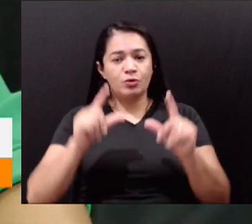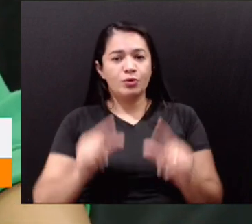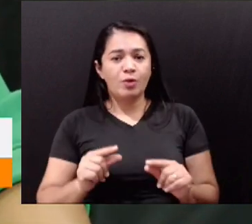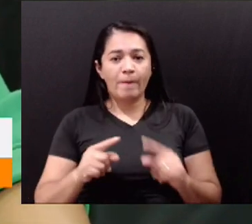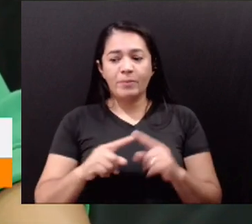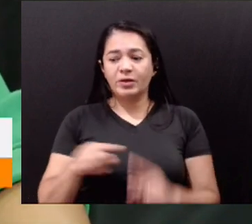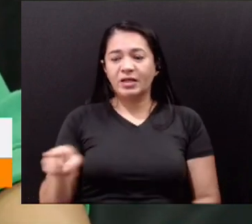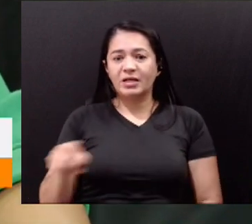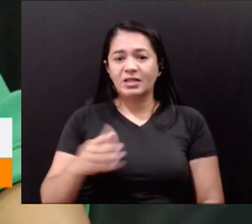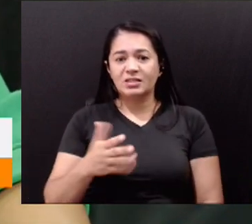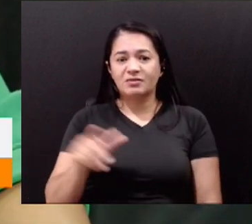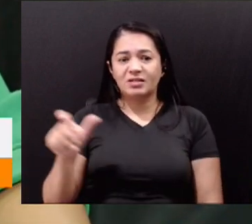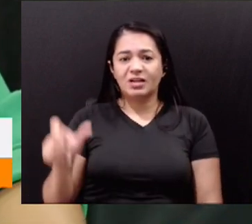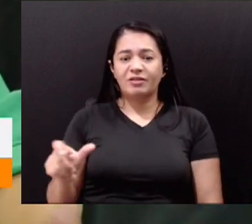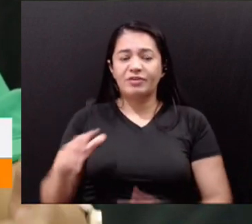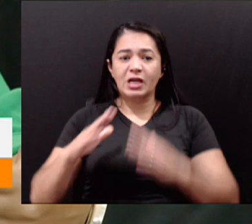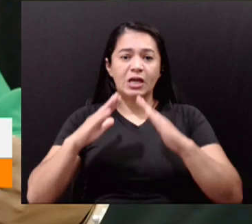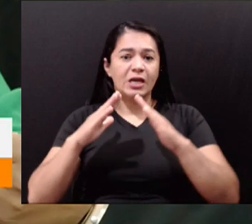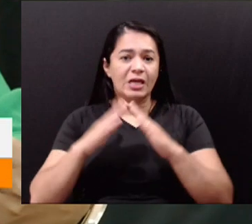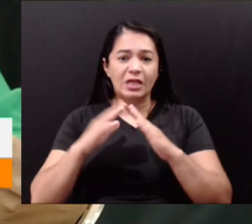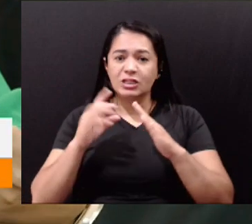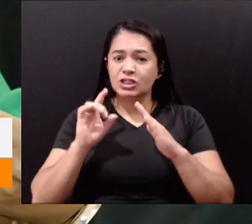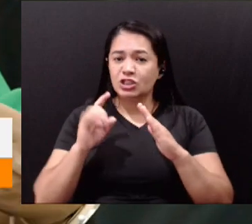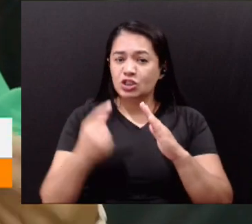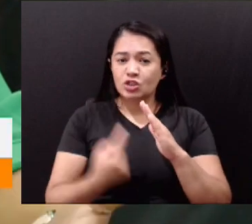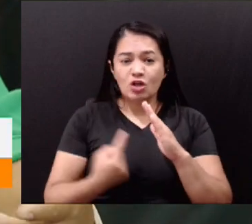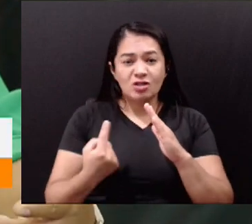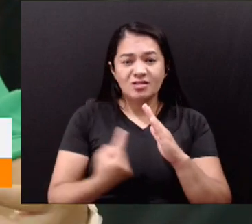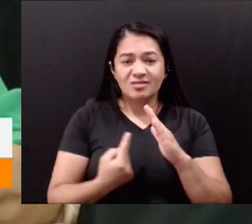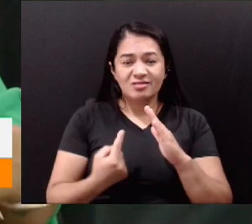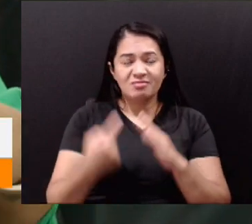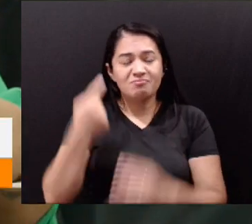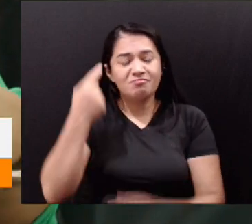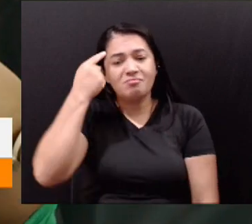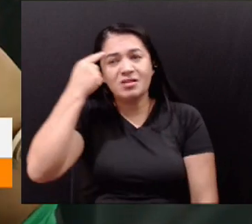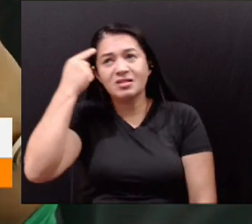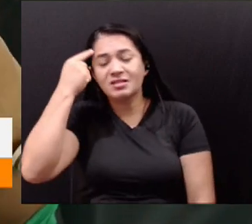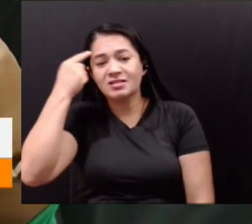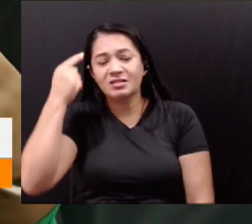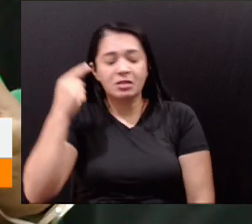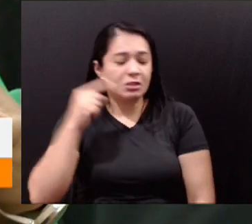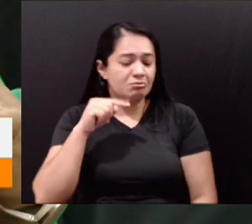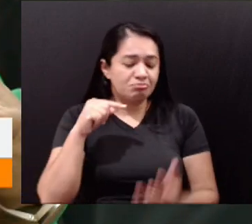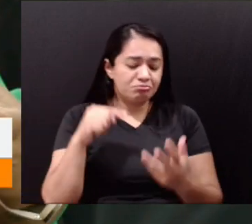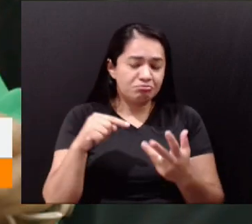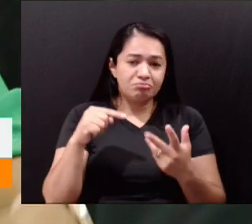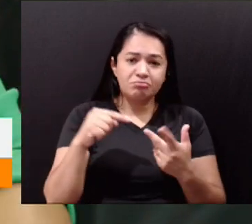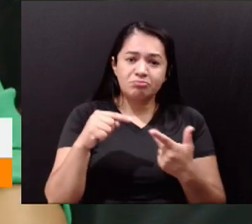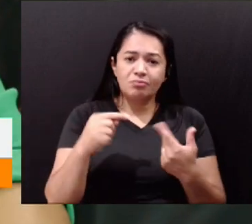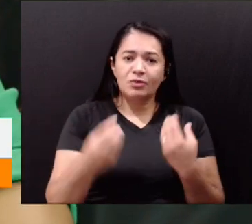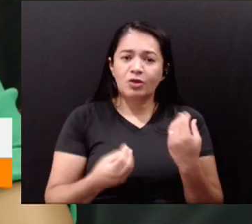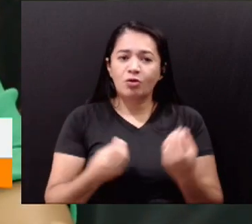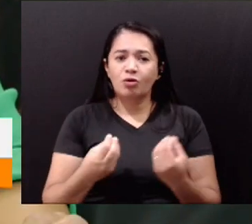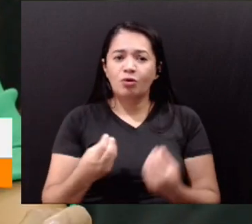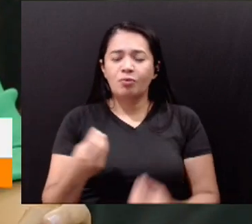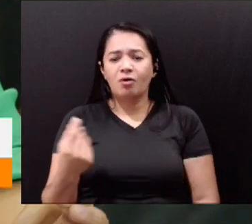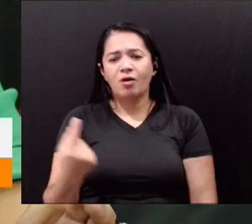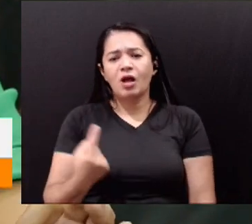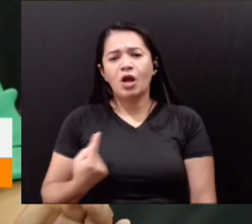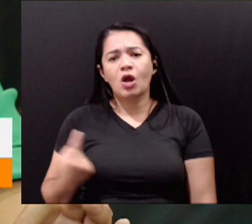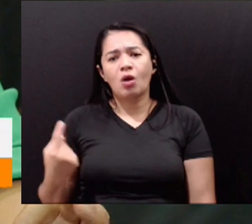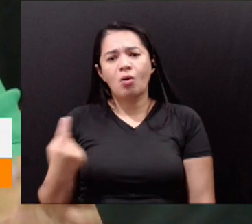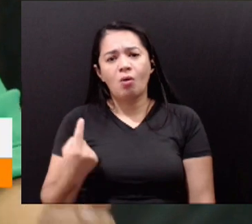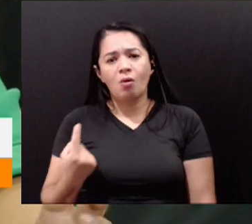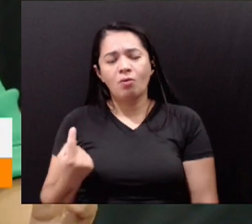em casa, isolada, né, Aham. pensando nisso, gente, nessa essa questão de isolamento. Olha,